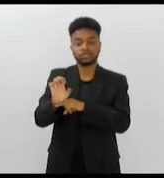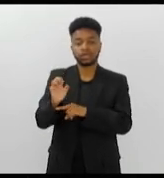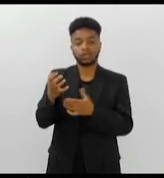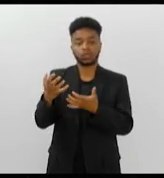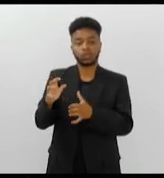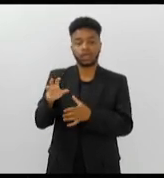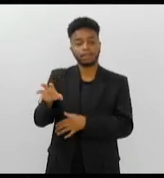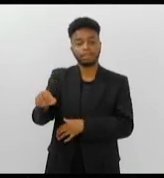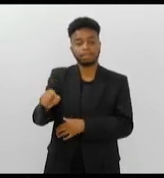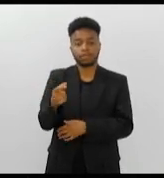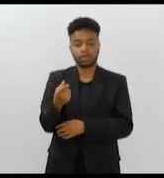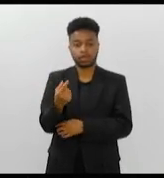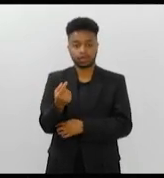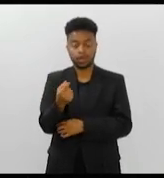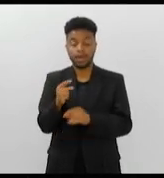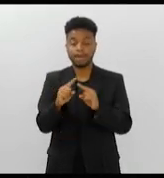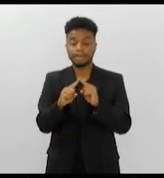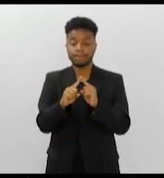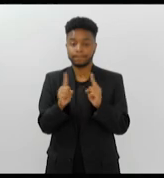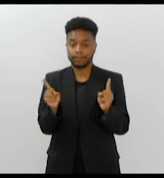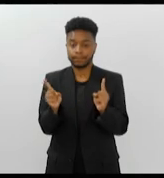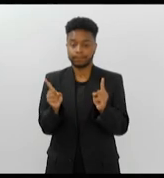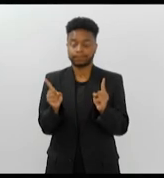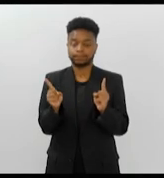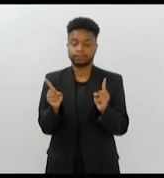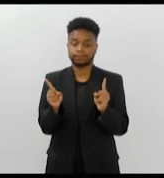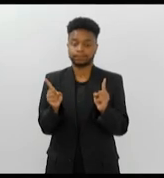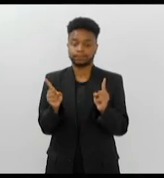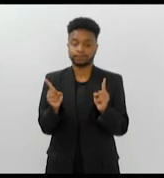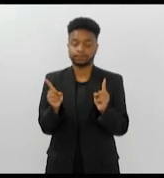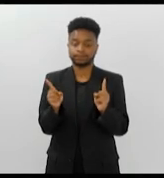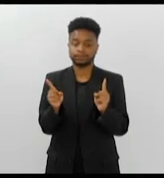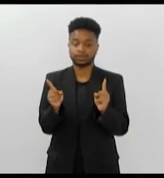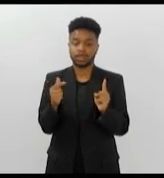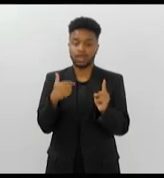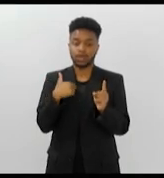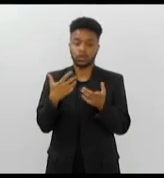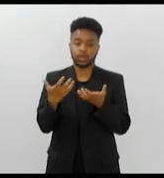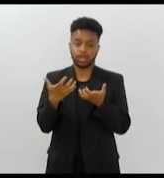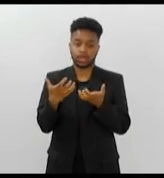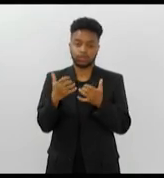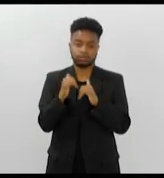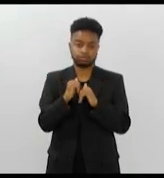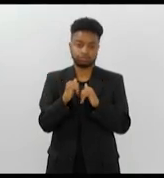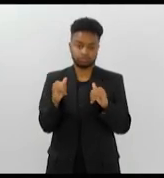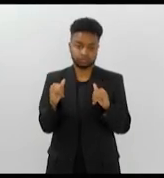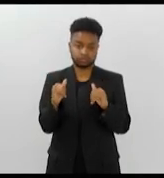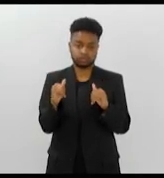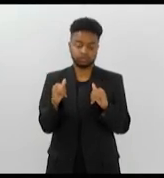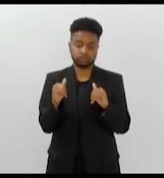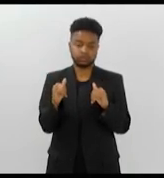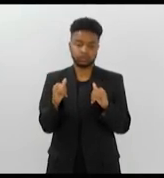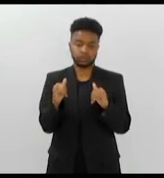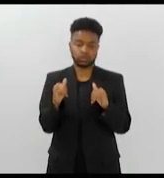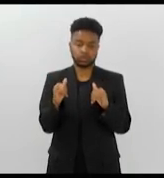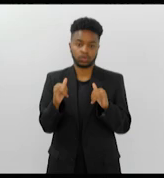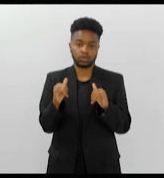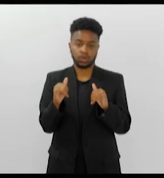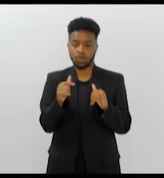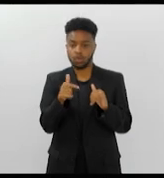mas queria fazer aqui uma segunda e oportuna